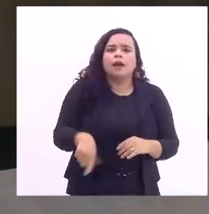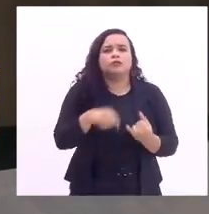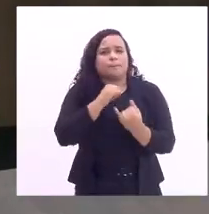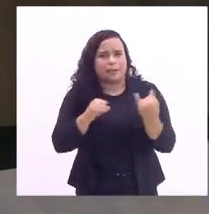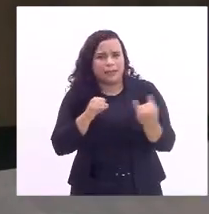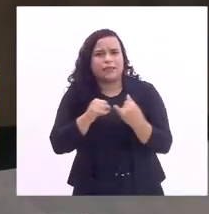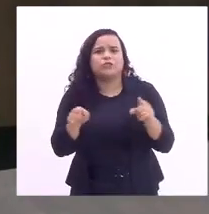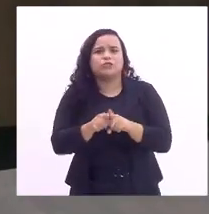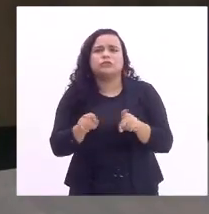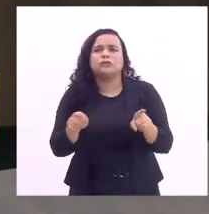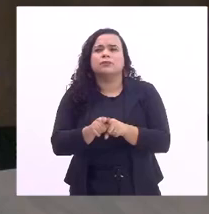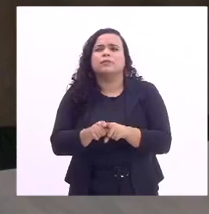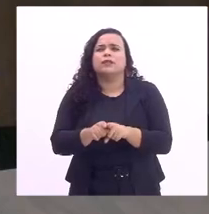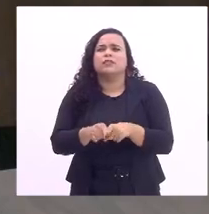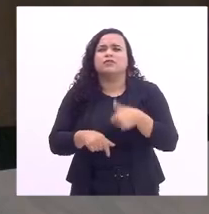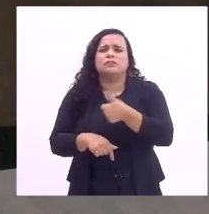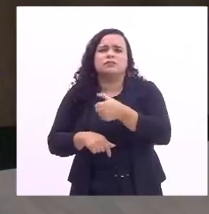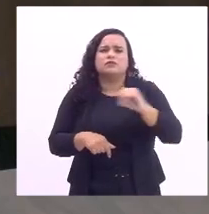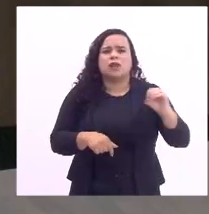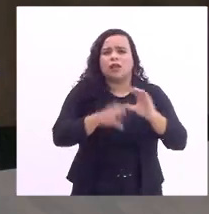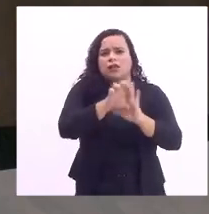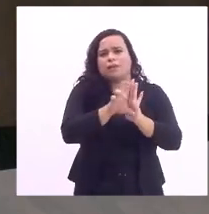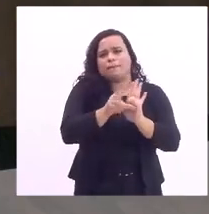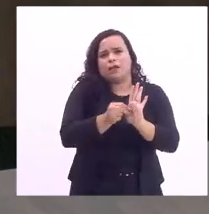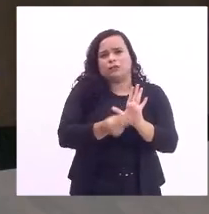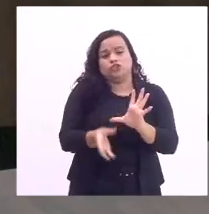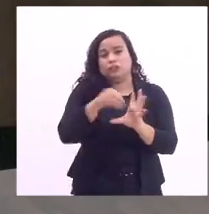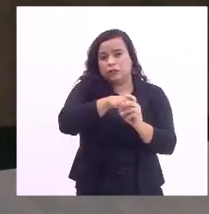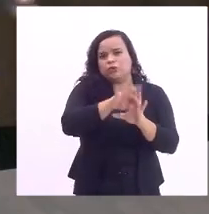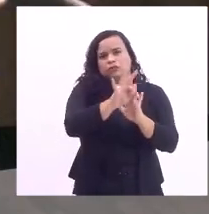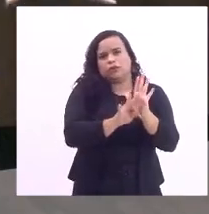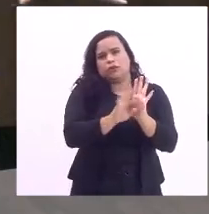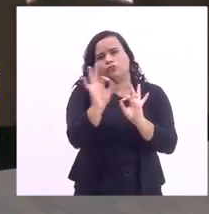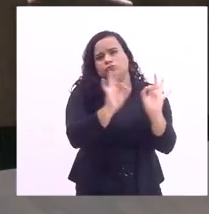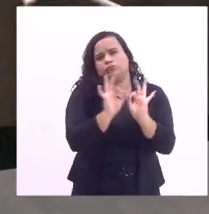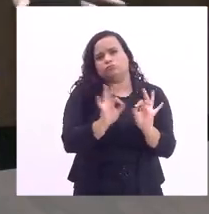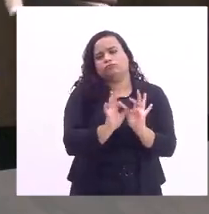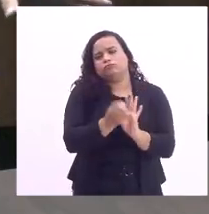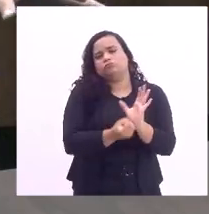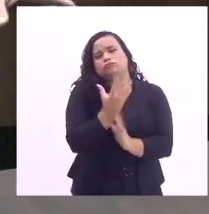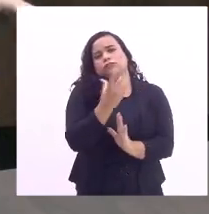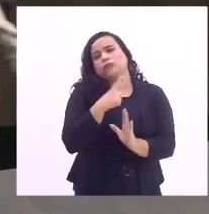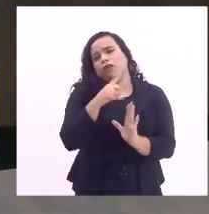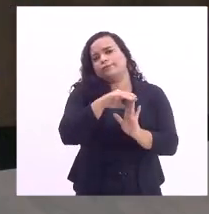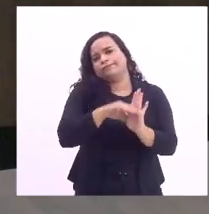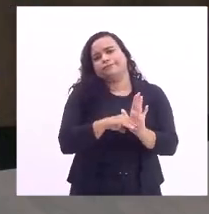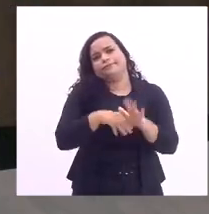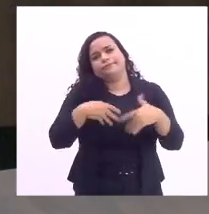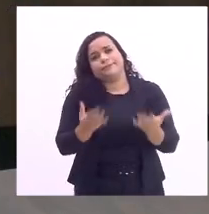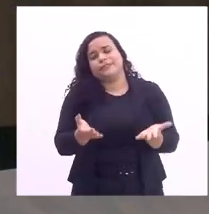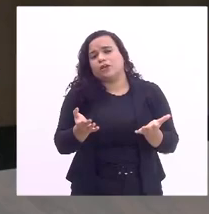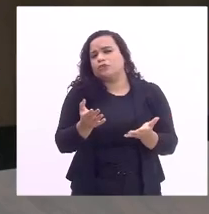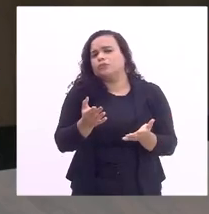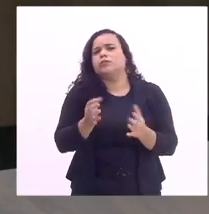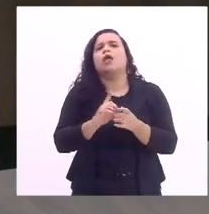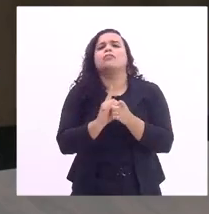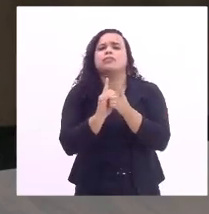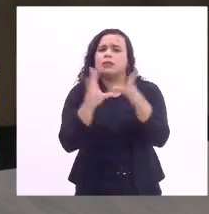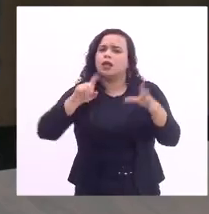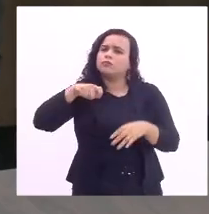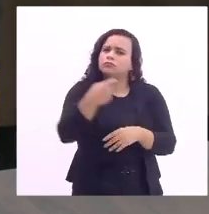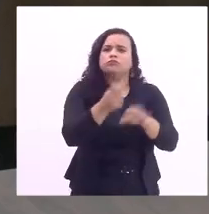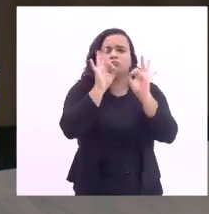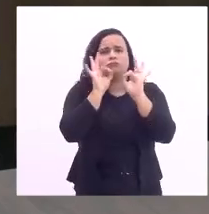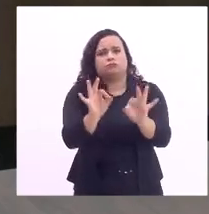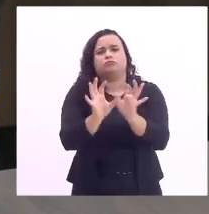emendas, cerca de 100 emendas foram aproveitadas para a construção do texto. Então, foi bem democrático, bem